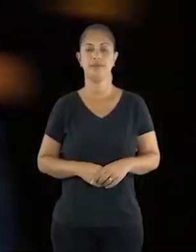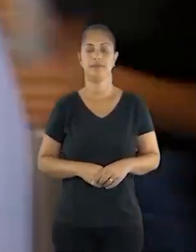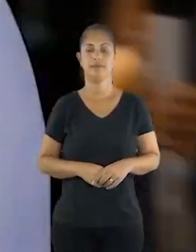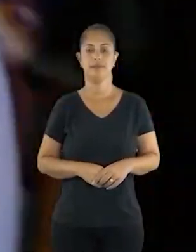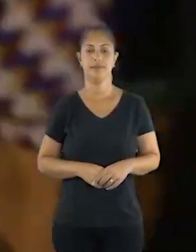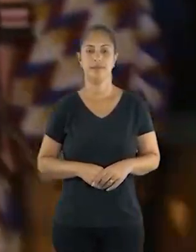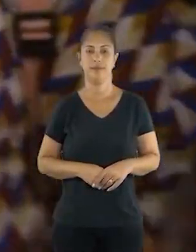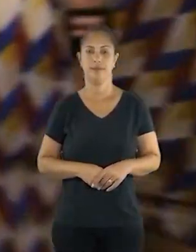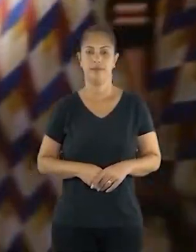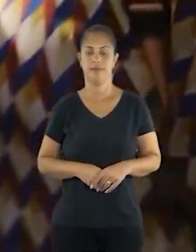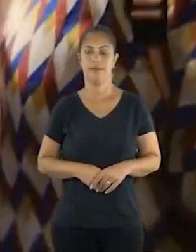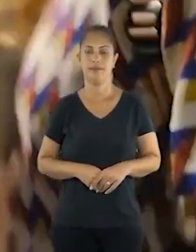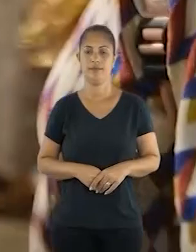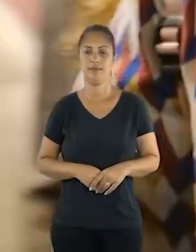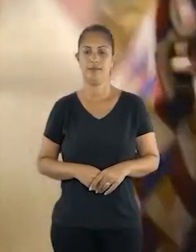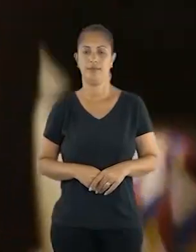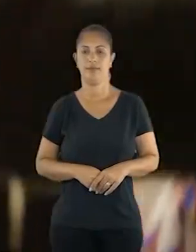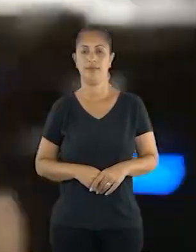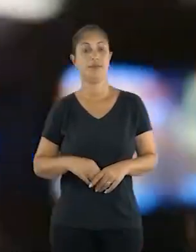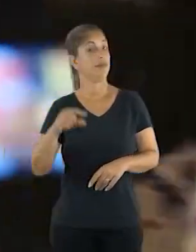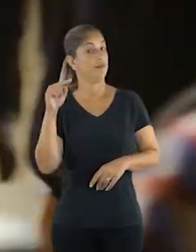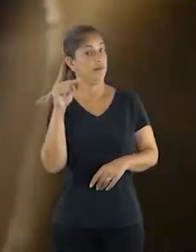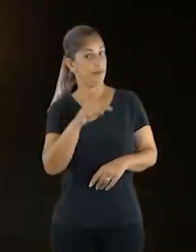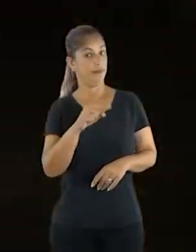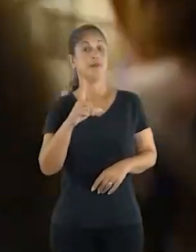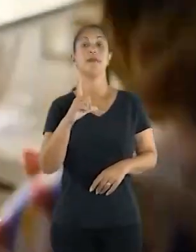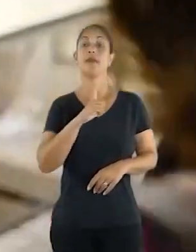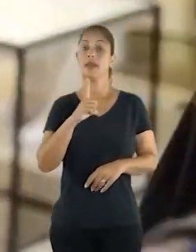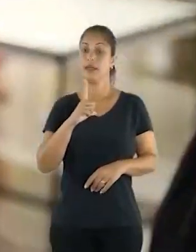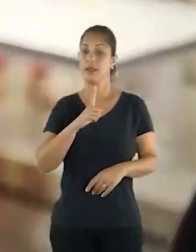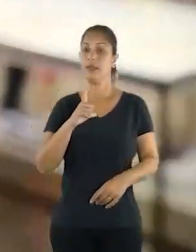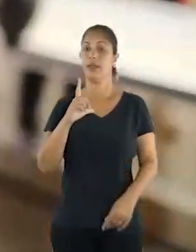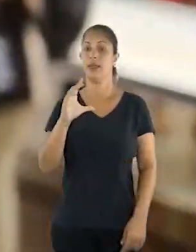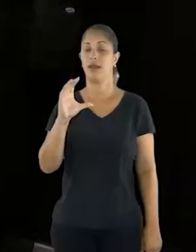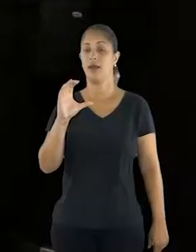seguindo. E aqui a gente tem o